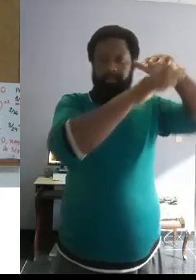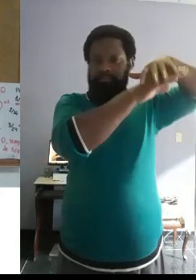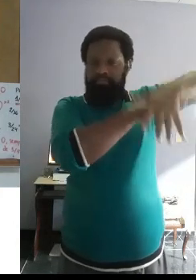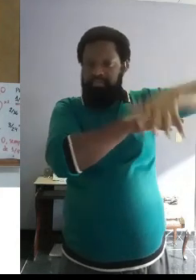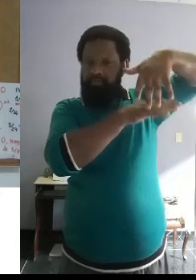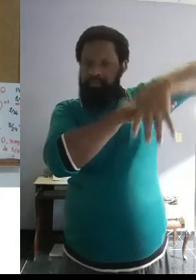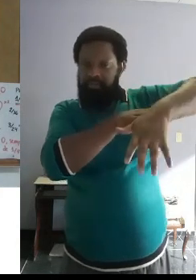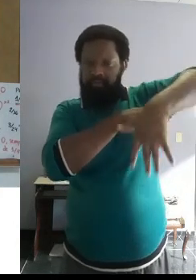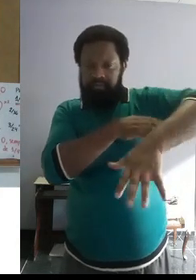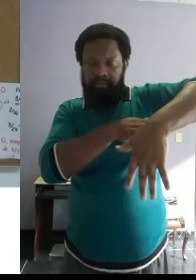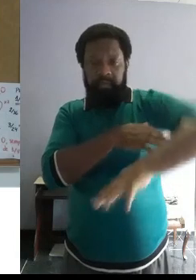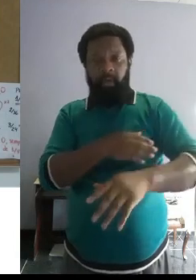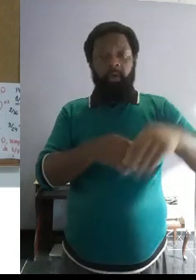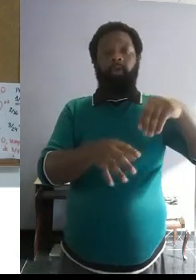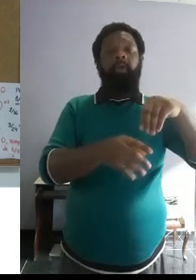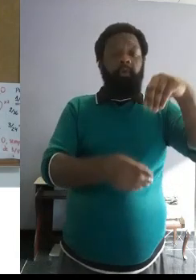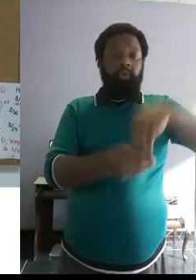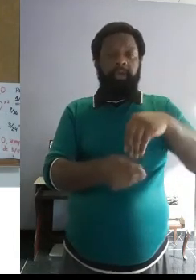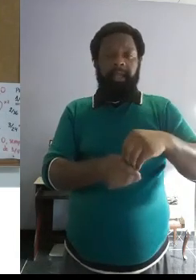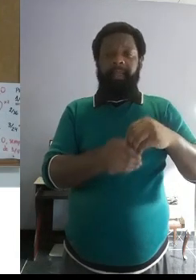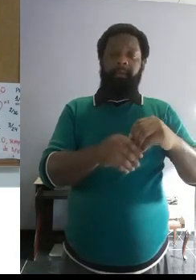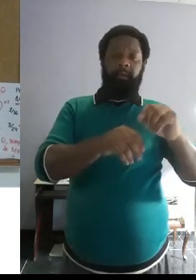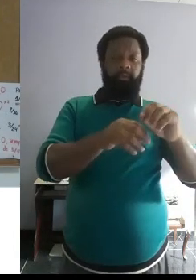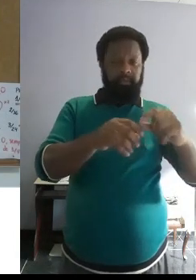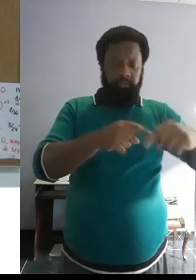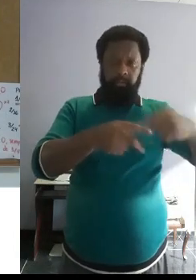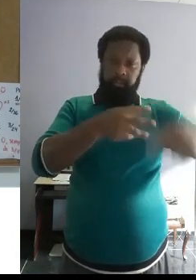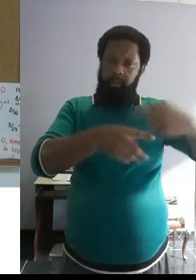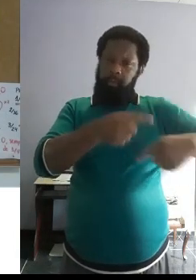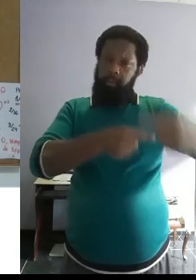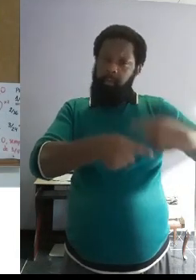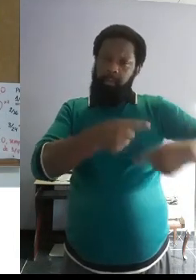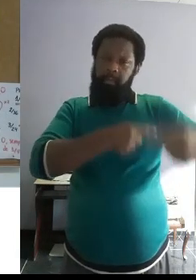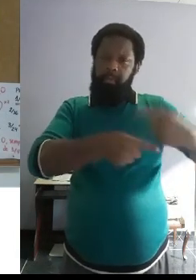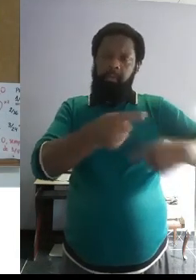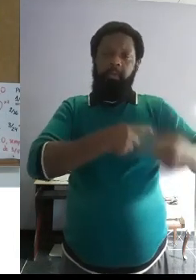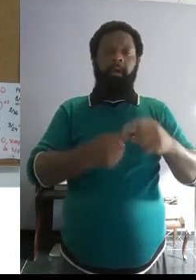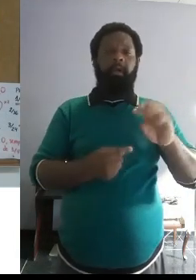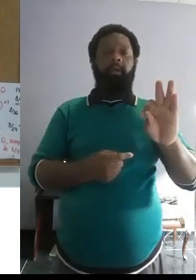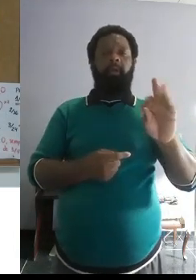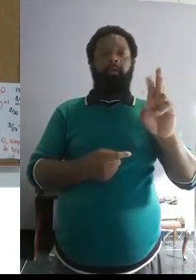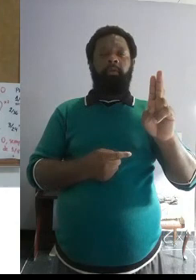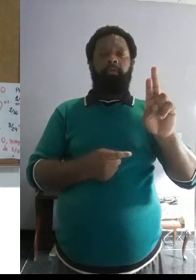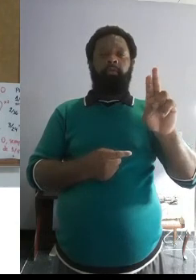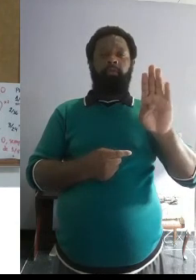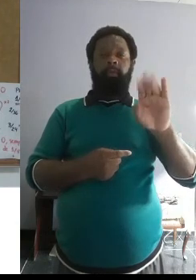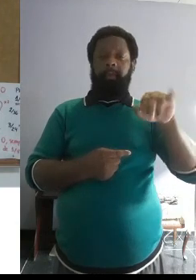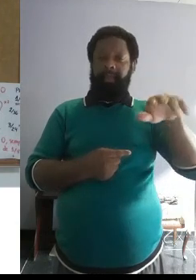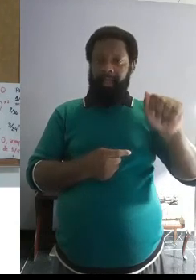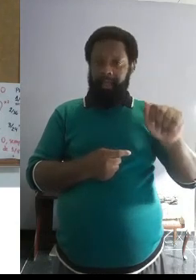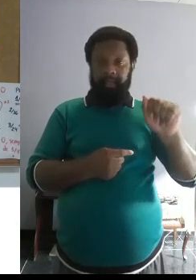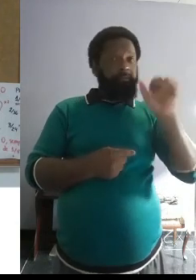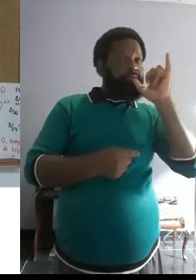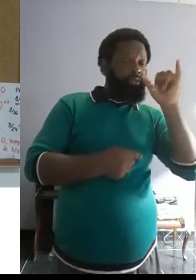caindo, ela cai depois em cima de uma turbina e essa turbina começa a girar. Então, a energia cinética do movimento